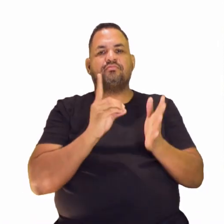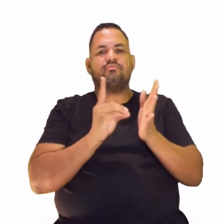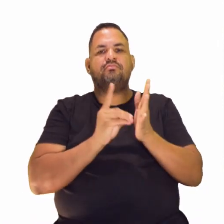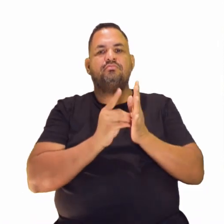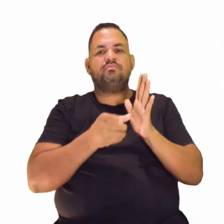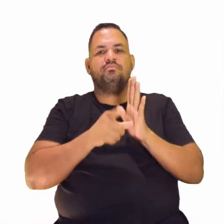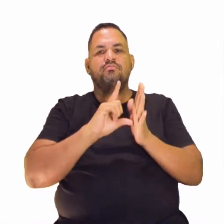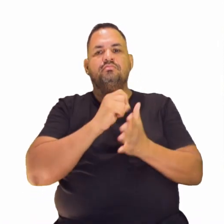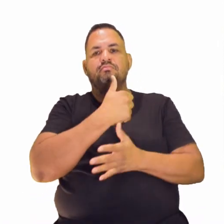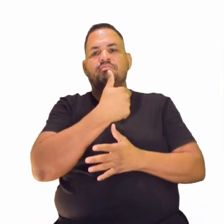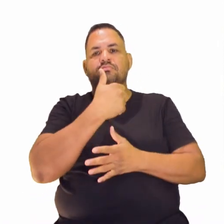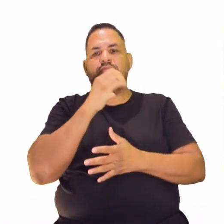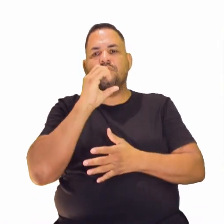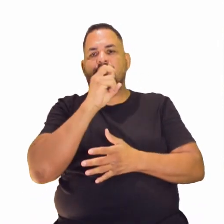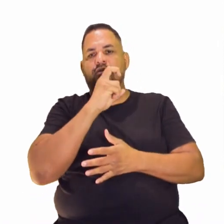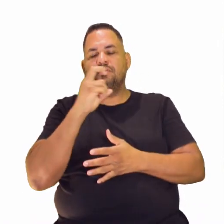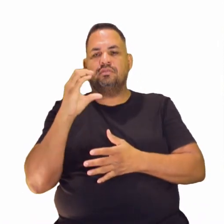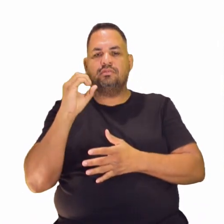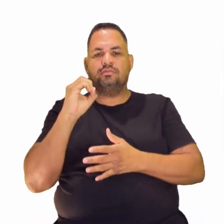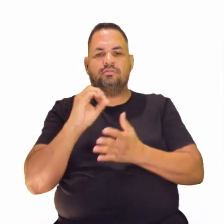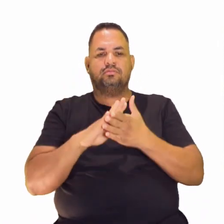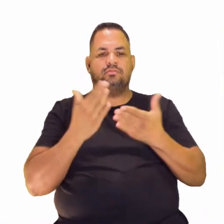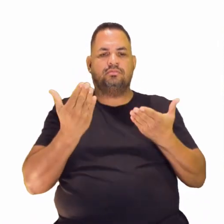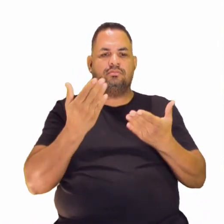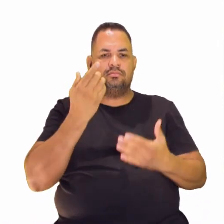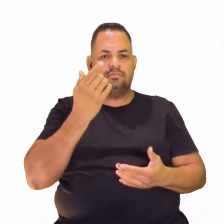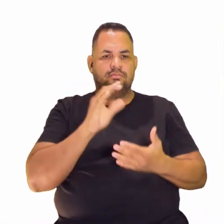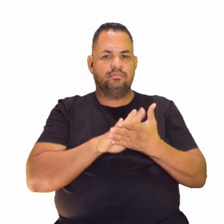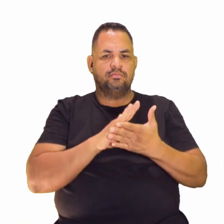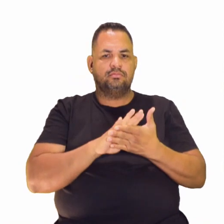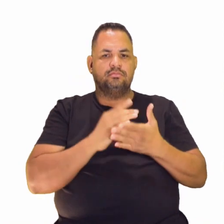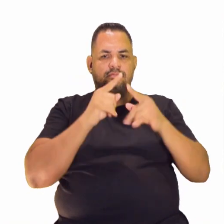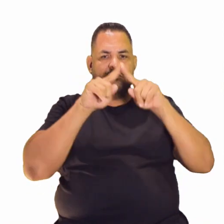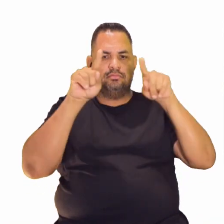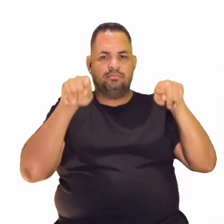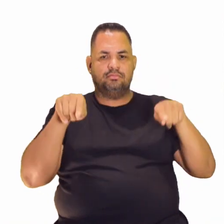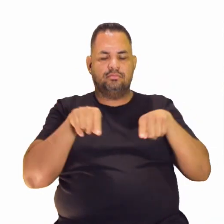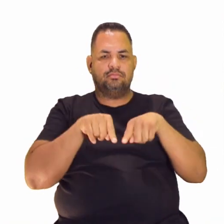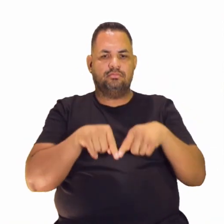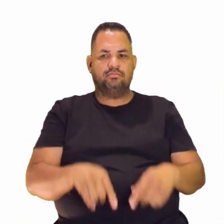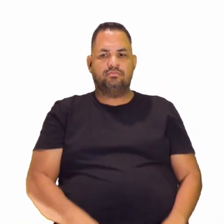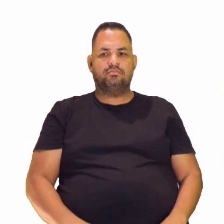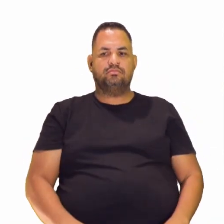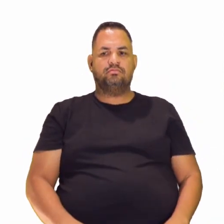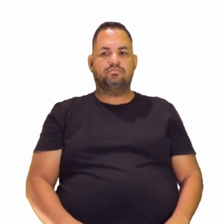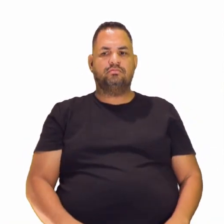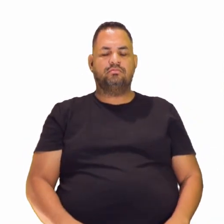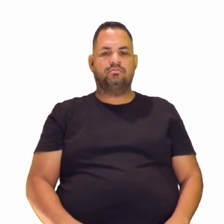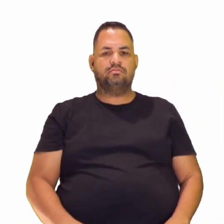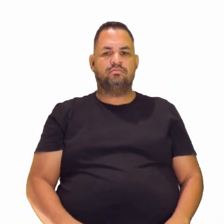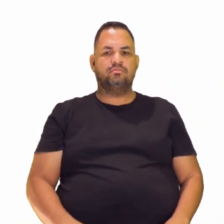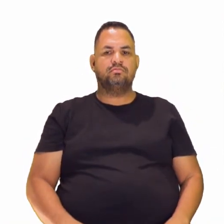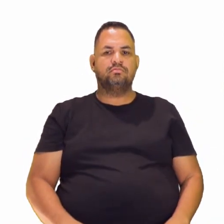de 1500. Olha aqui uma ilustração, não é?